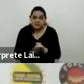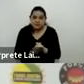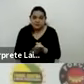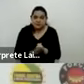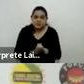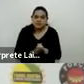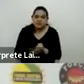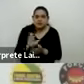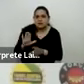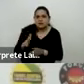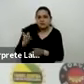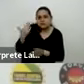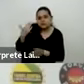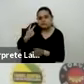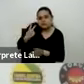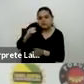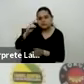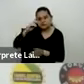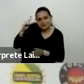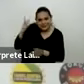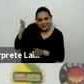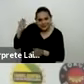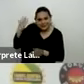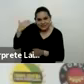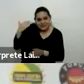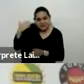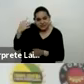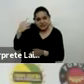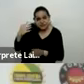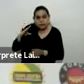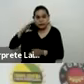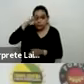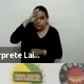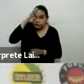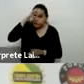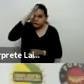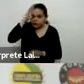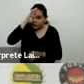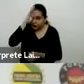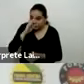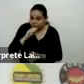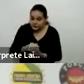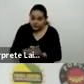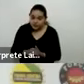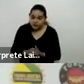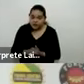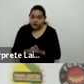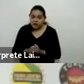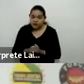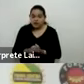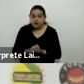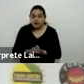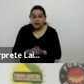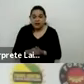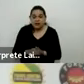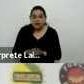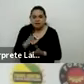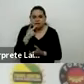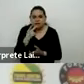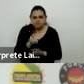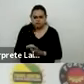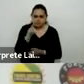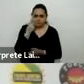dias atrás, o próprio Bolsonaro, né, numa fase terrível que ele vinha, ele foi surpreendido com um índice